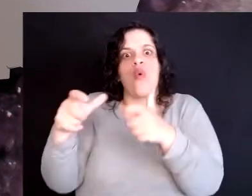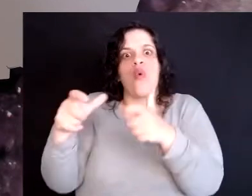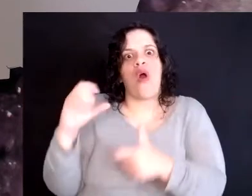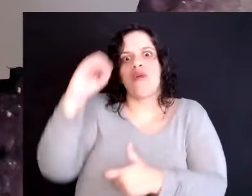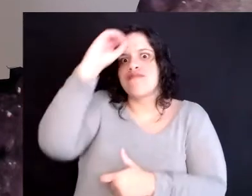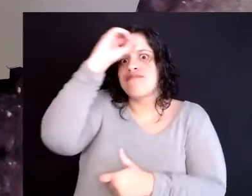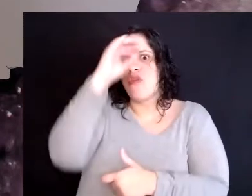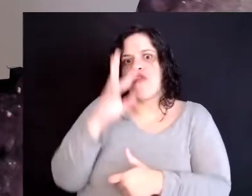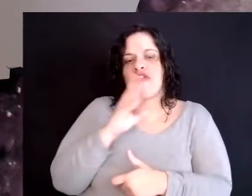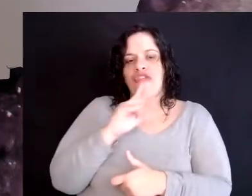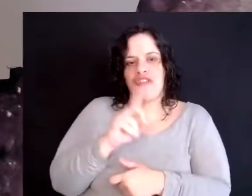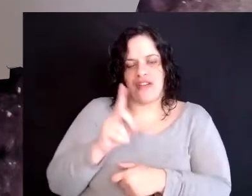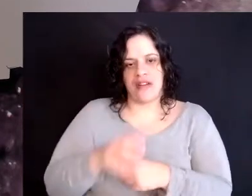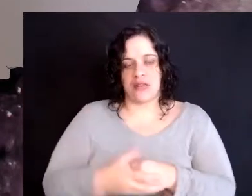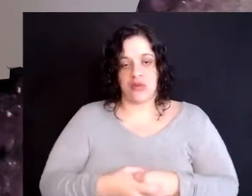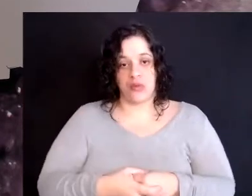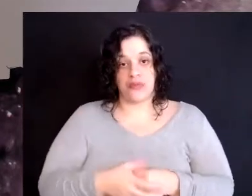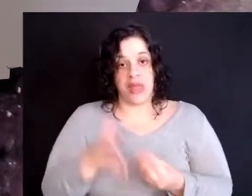possibilidade de